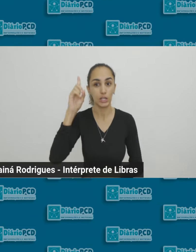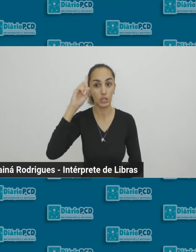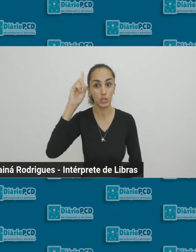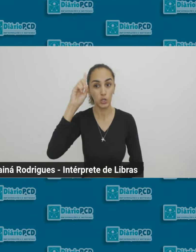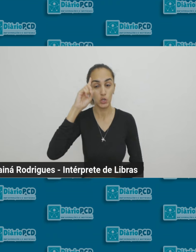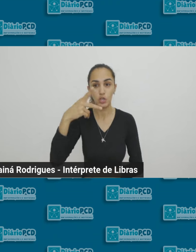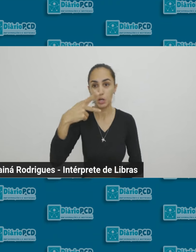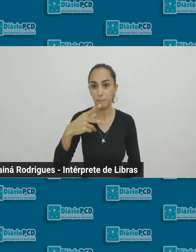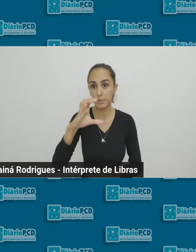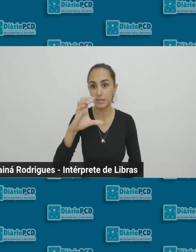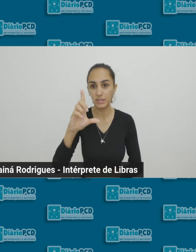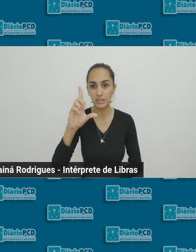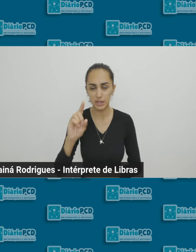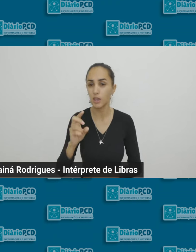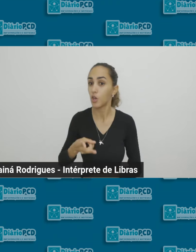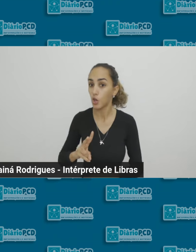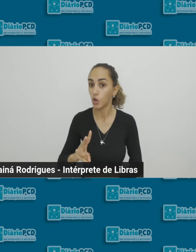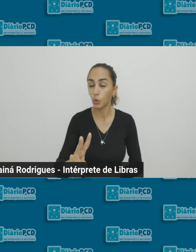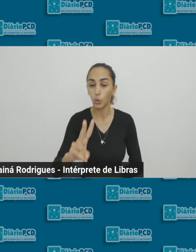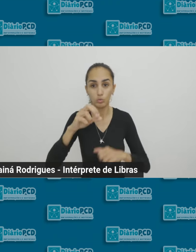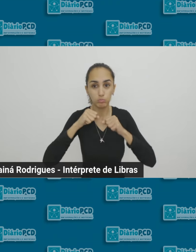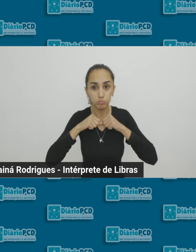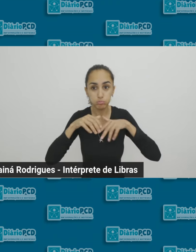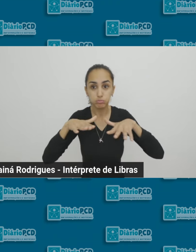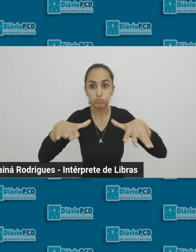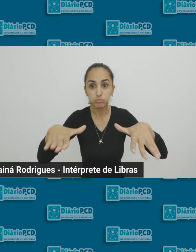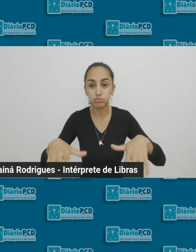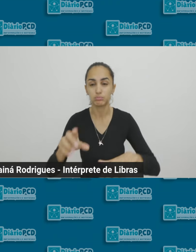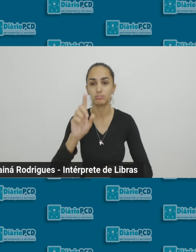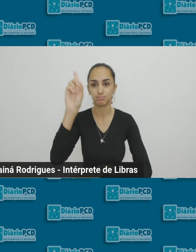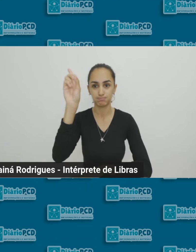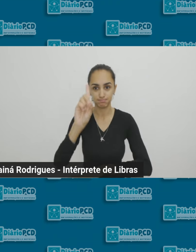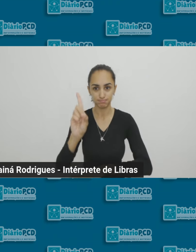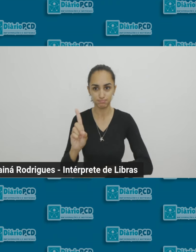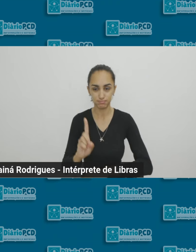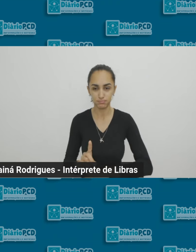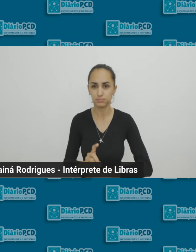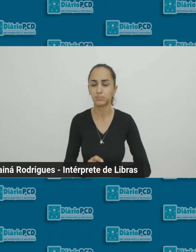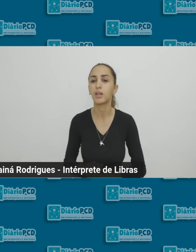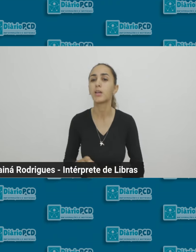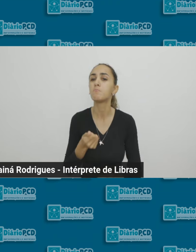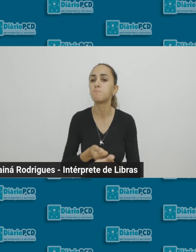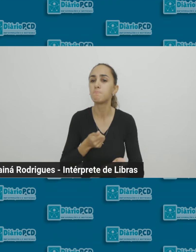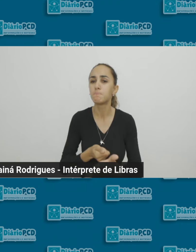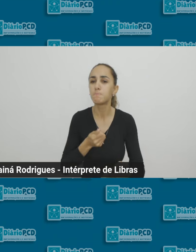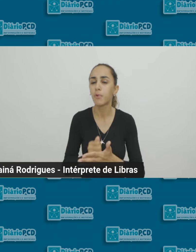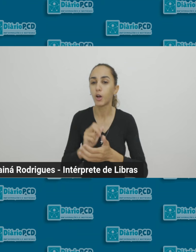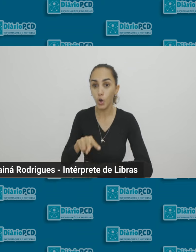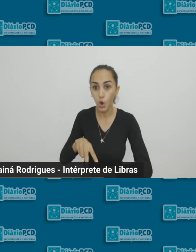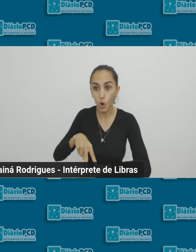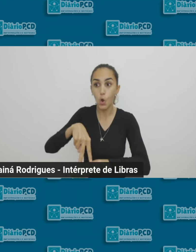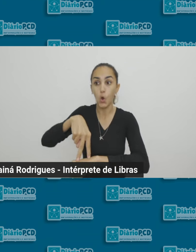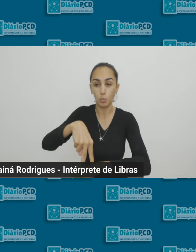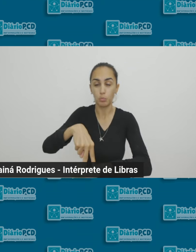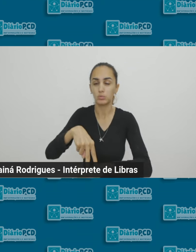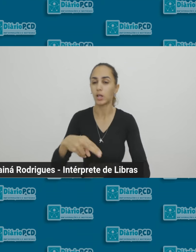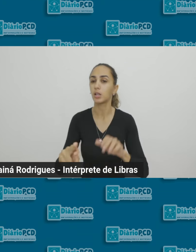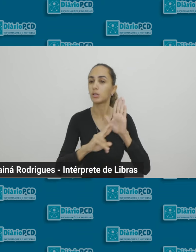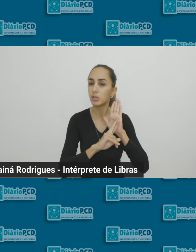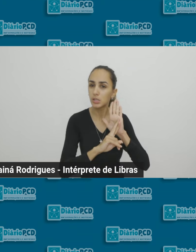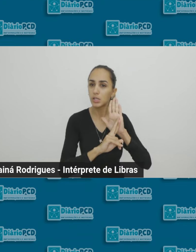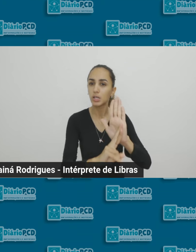vamos continuar repercutindo a questão da pessoa com deficiência em busca de ocupar espaços e a